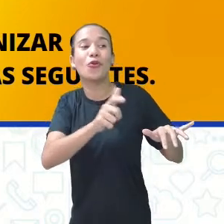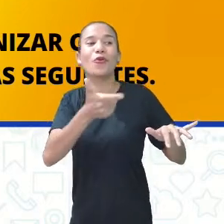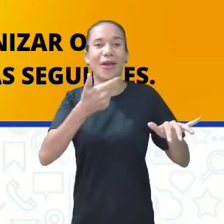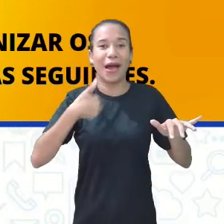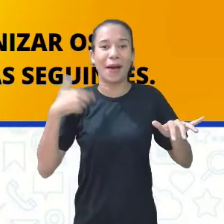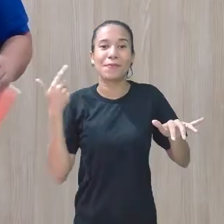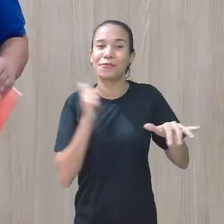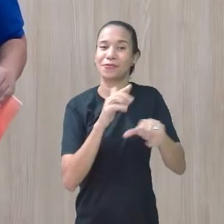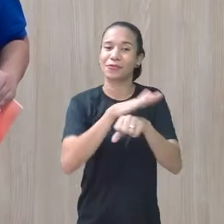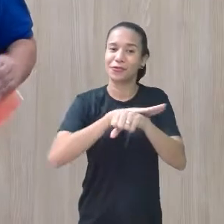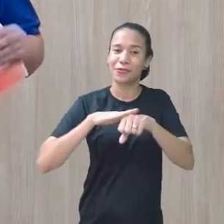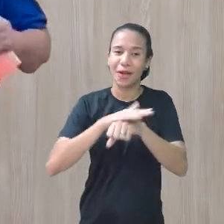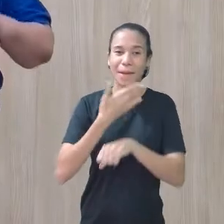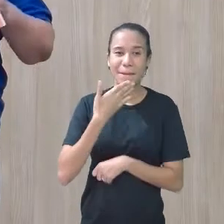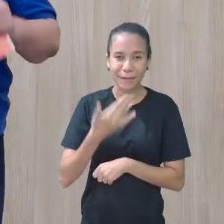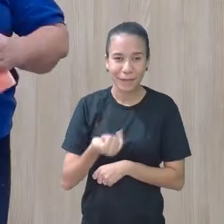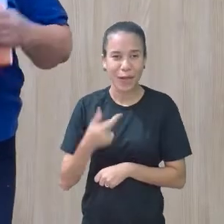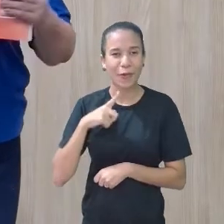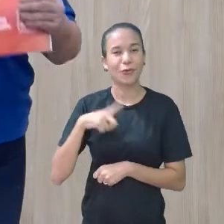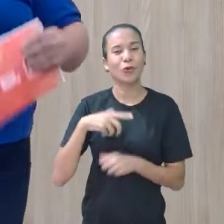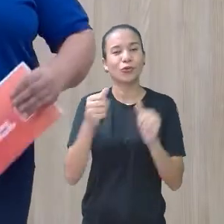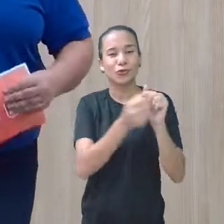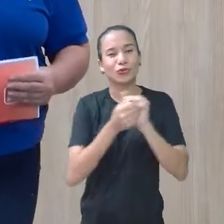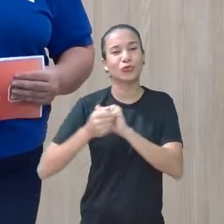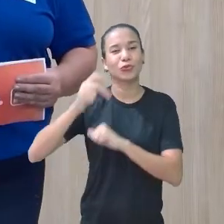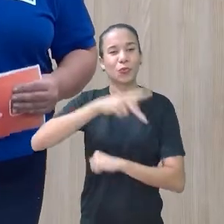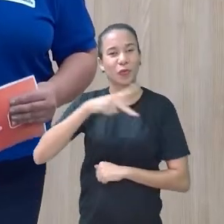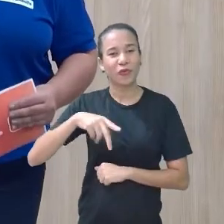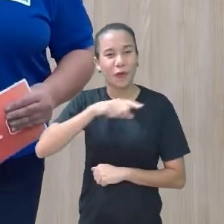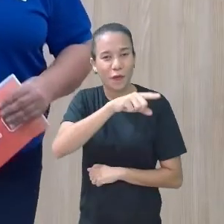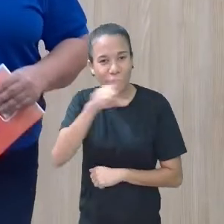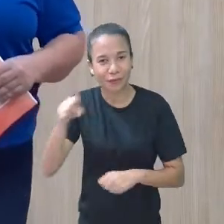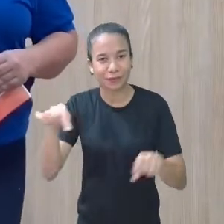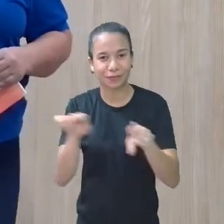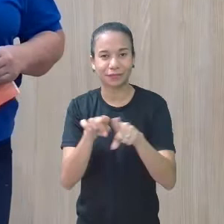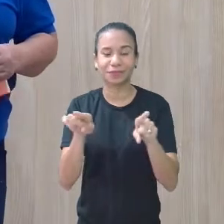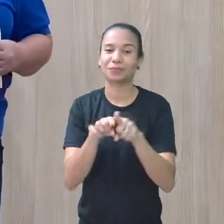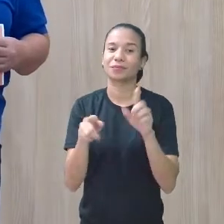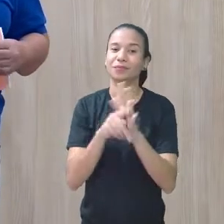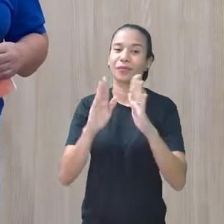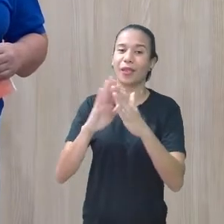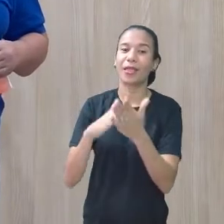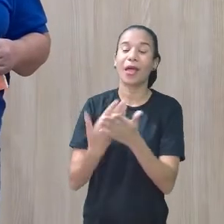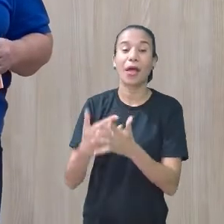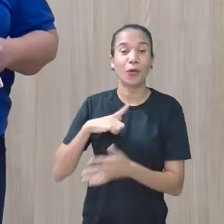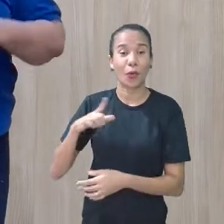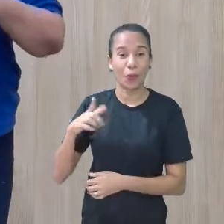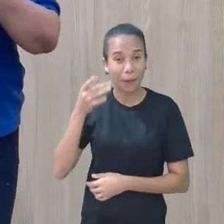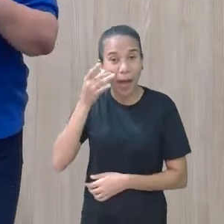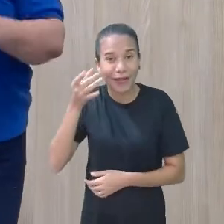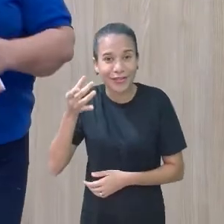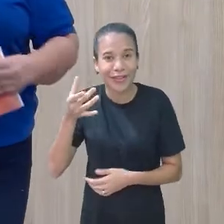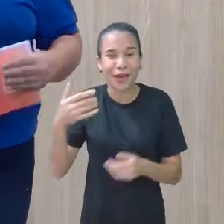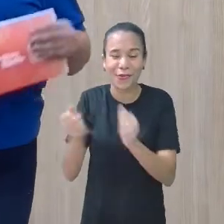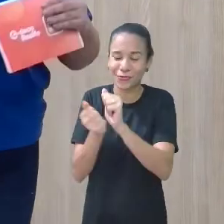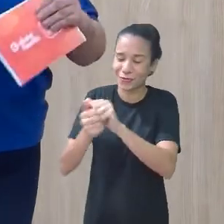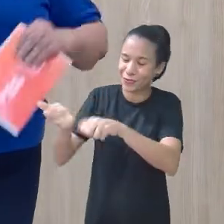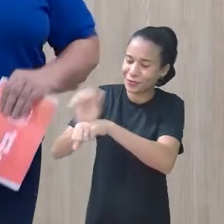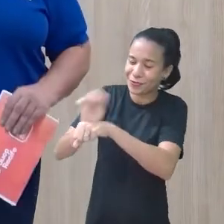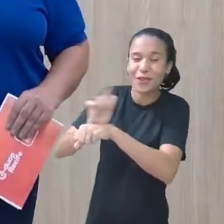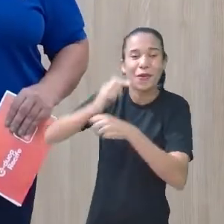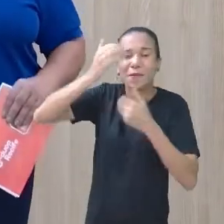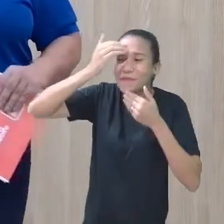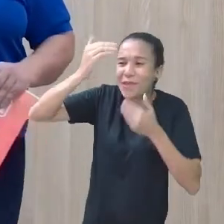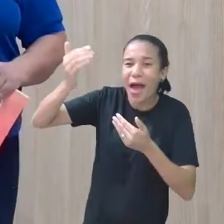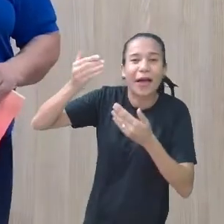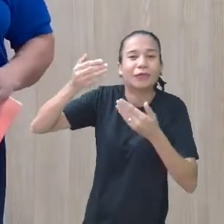gente poder conversar aí com o pessoal, com os professores de vocês, da escola presencial, com os gestores,